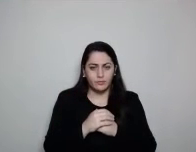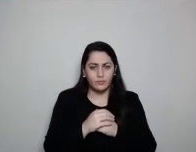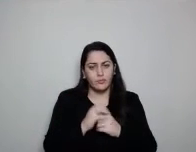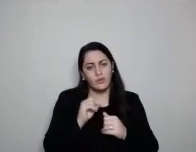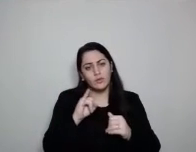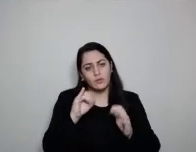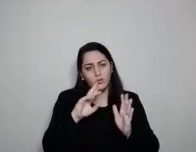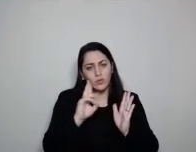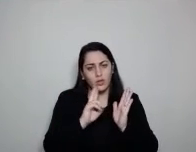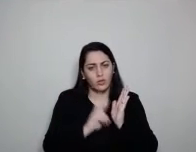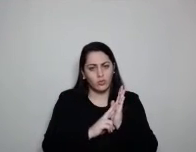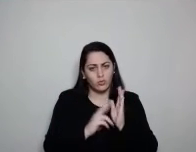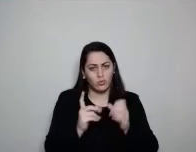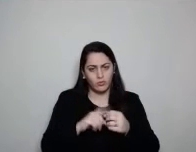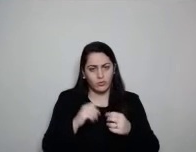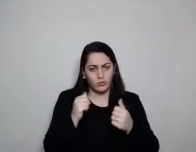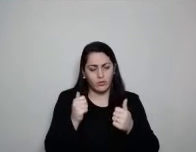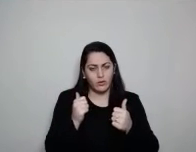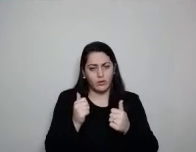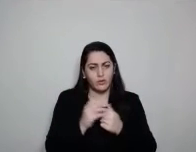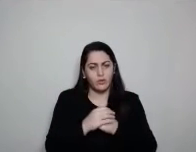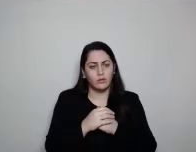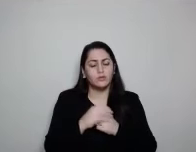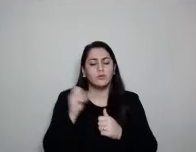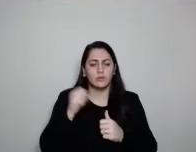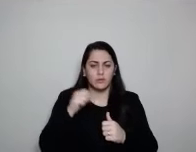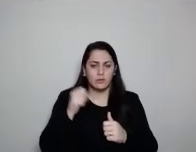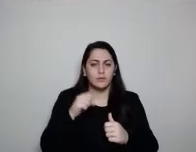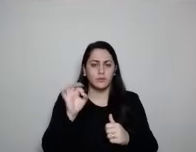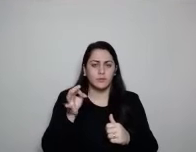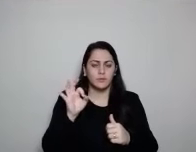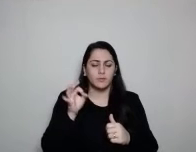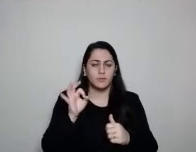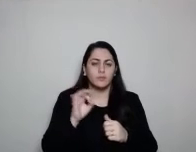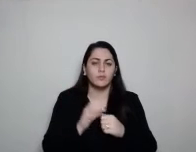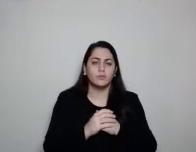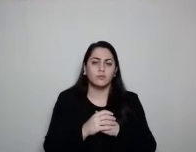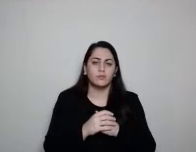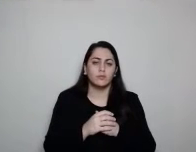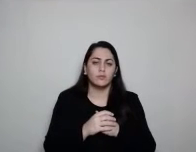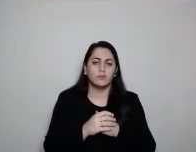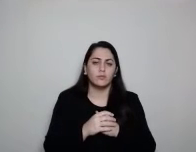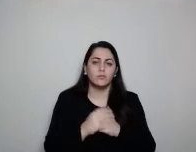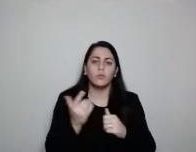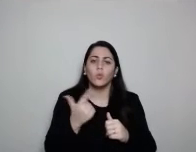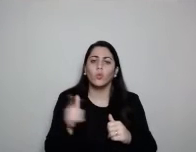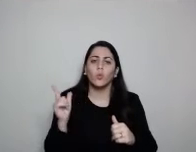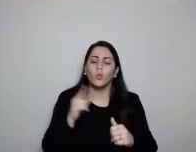senhor? Exatamente. Okay. Qual o outro, Francisco? Que...